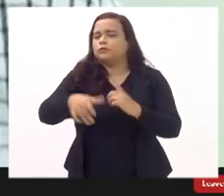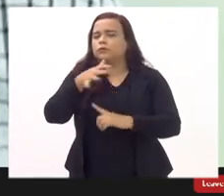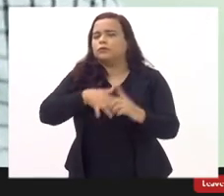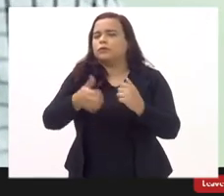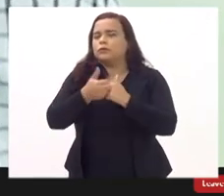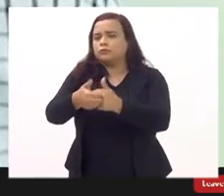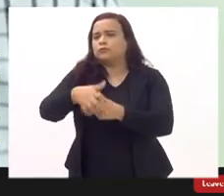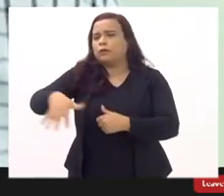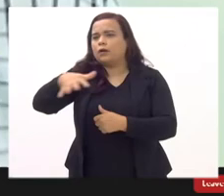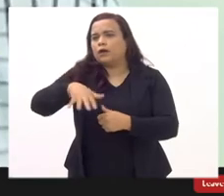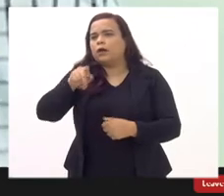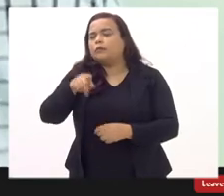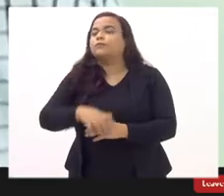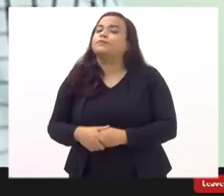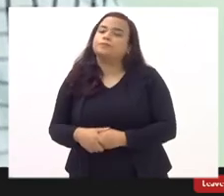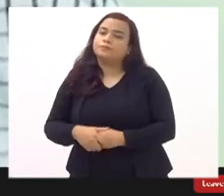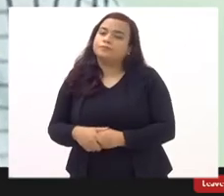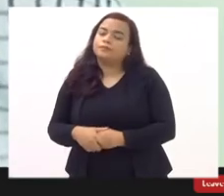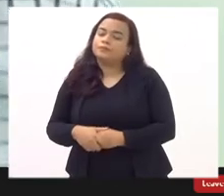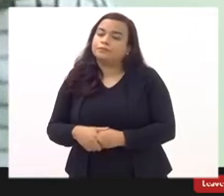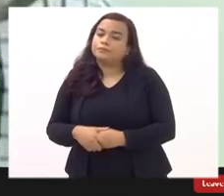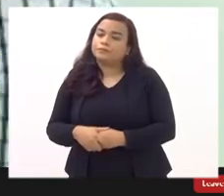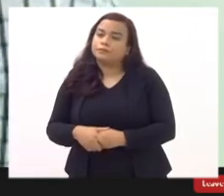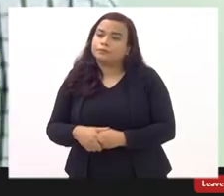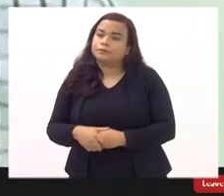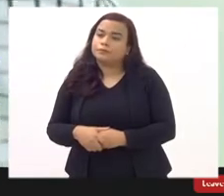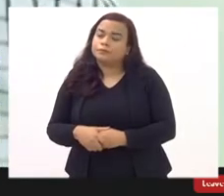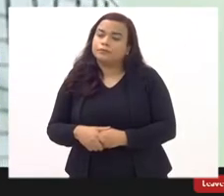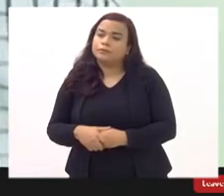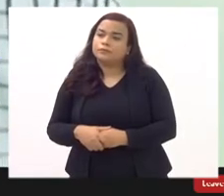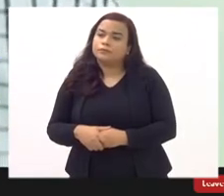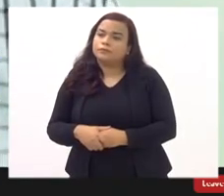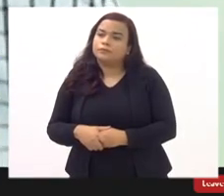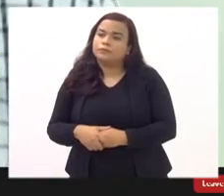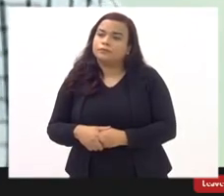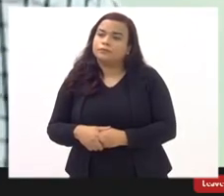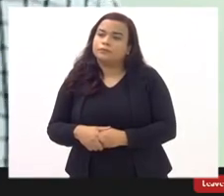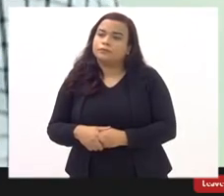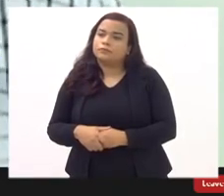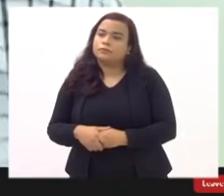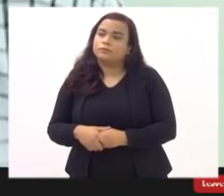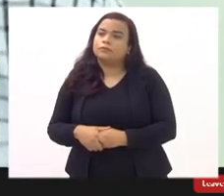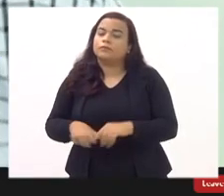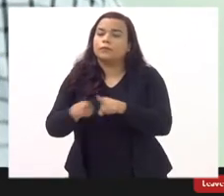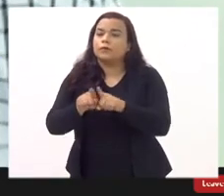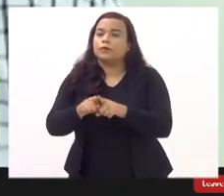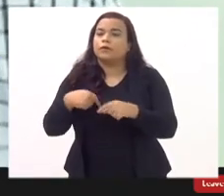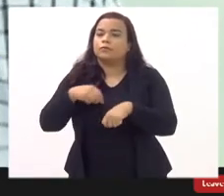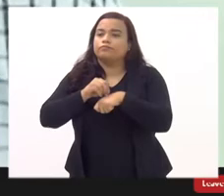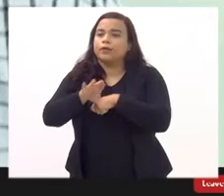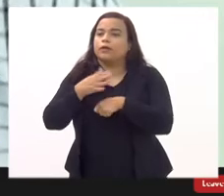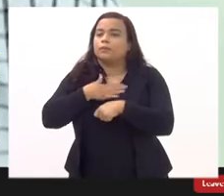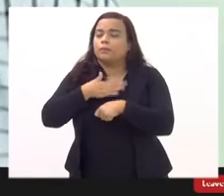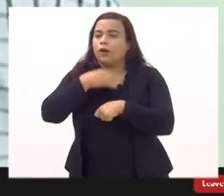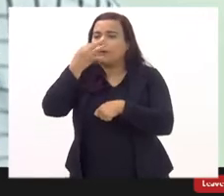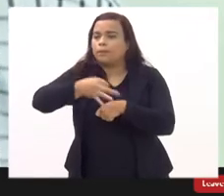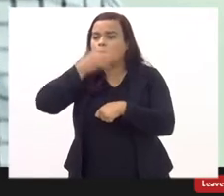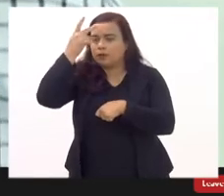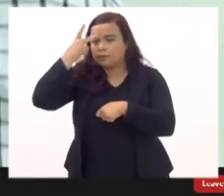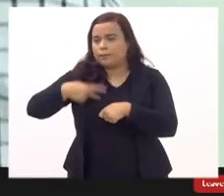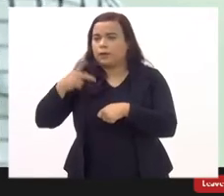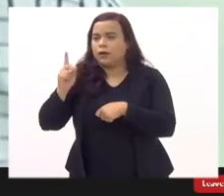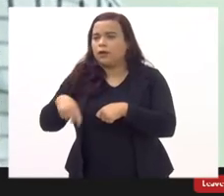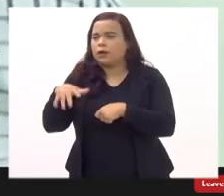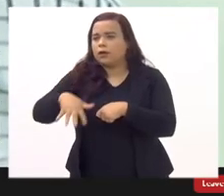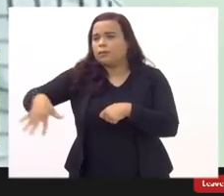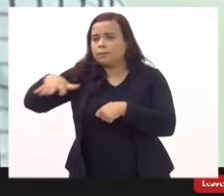Né? Estamos, aí já falo mais como uma visão minha, pessoal, e essa